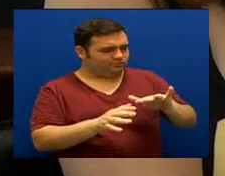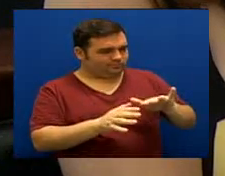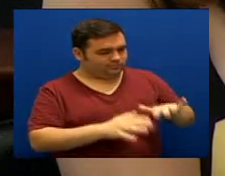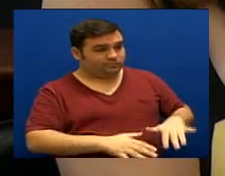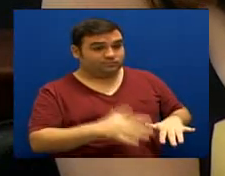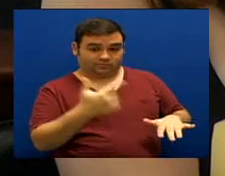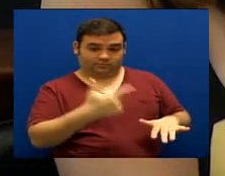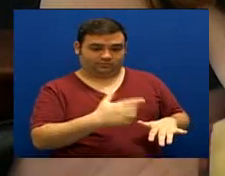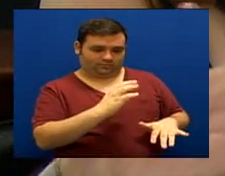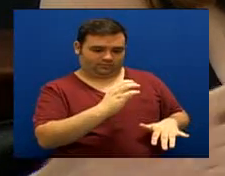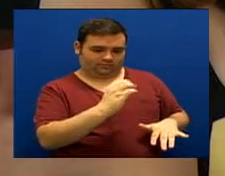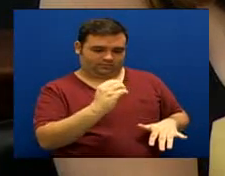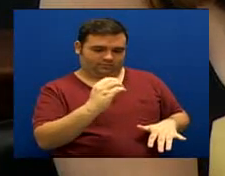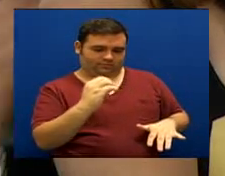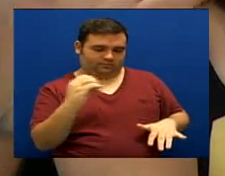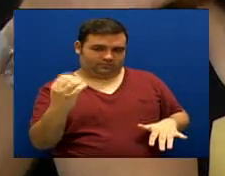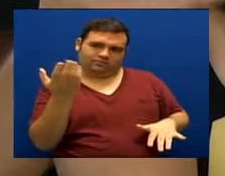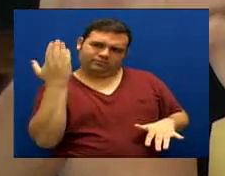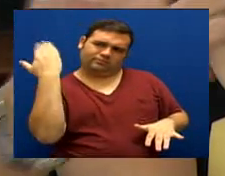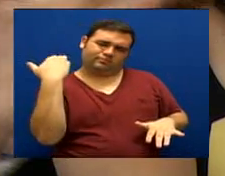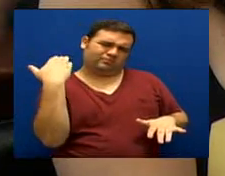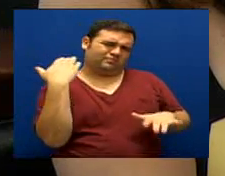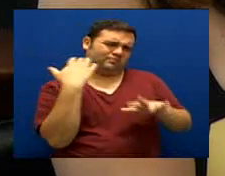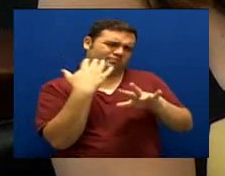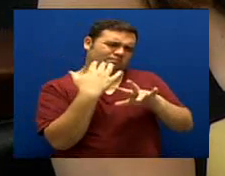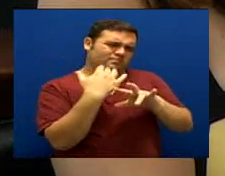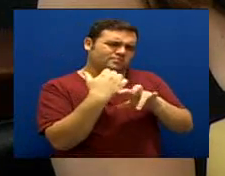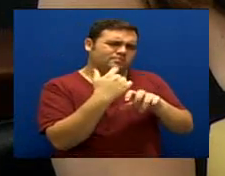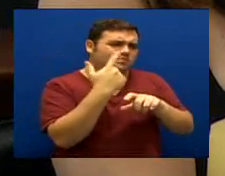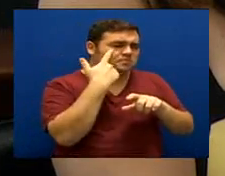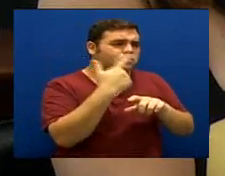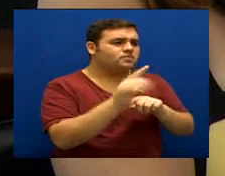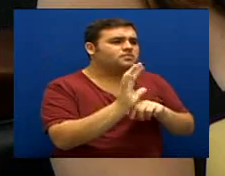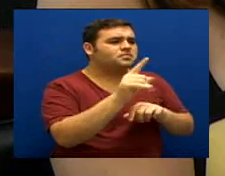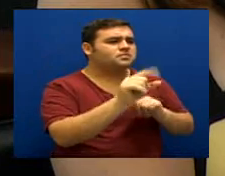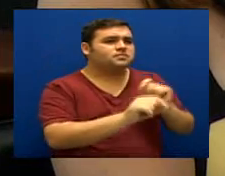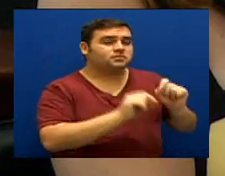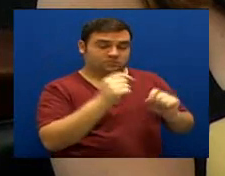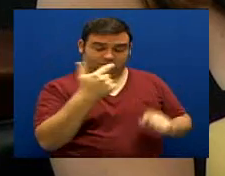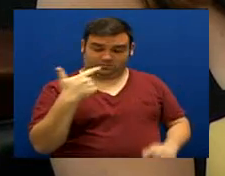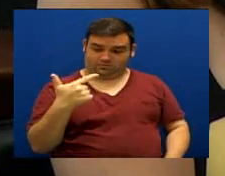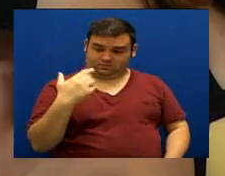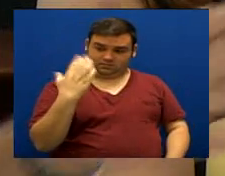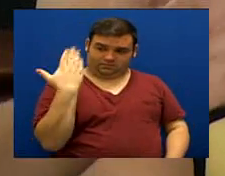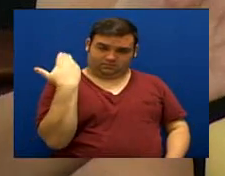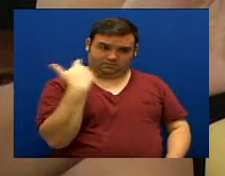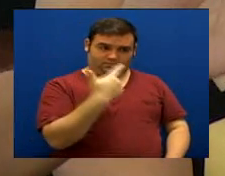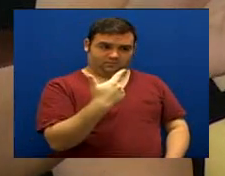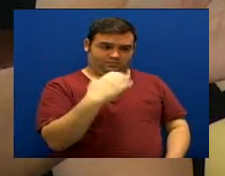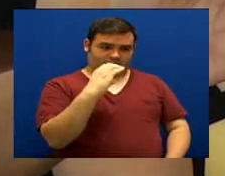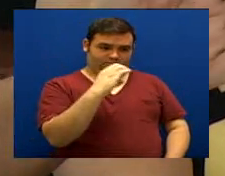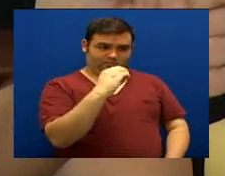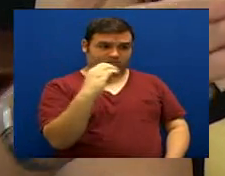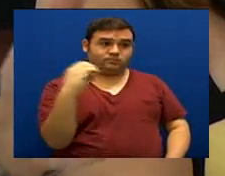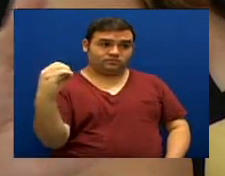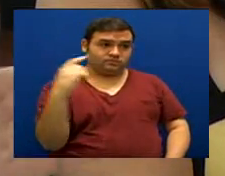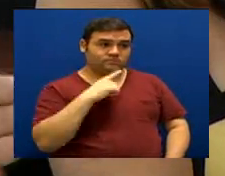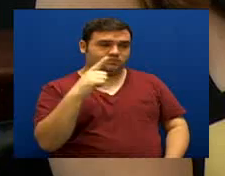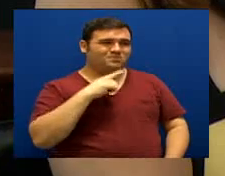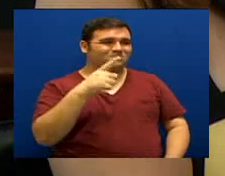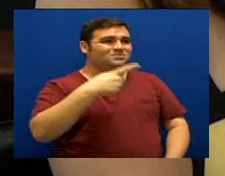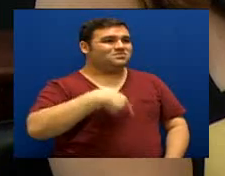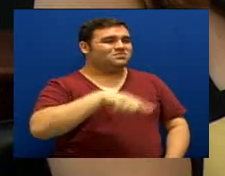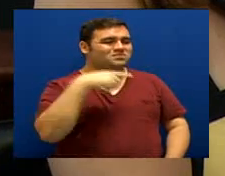de 2000 pra cá fui dar uma olhada e ver o que está acontecendo com a vida e 2000 pra cá nós estamos nos empobrecem sendo